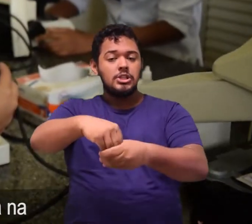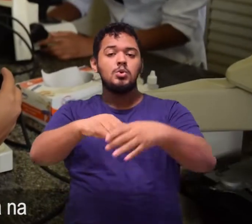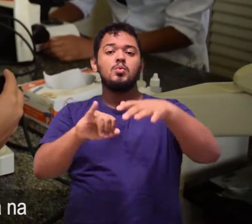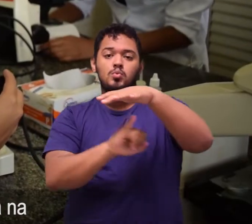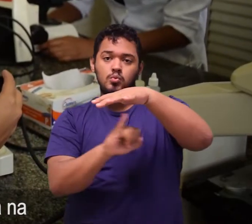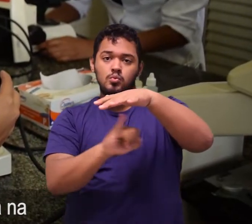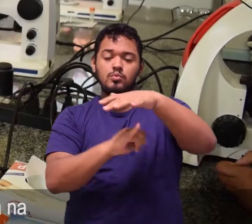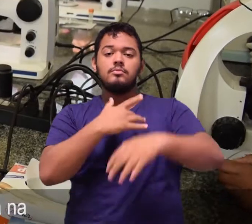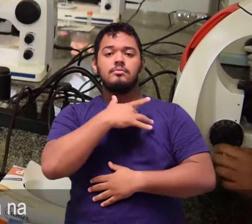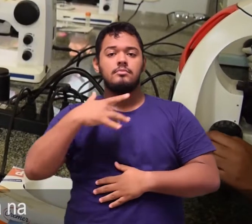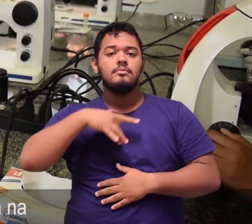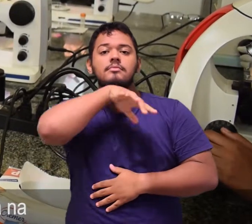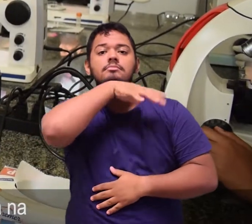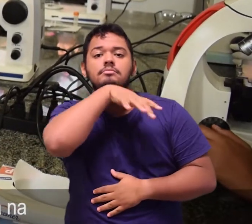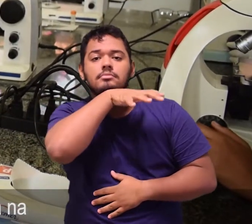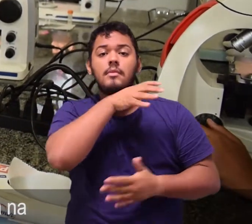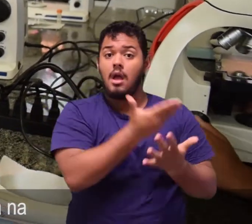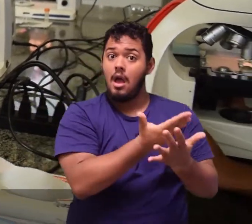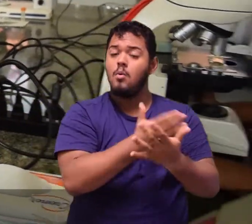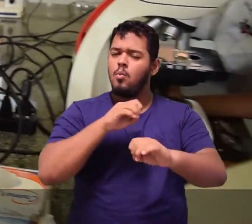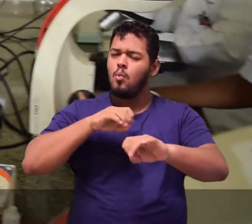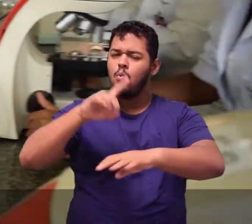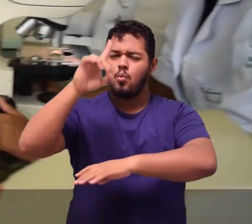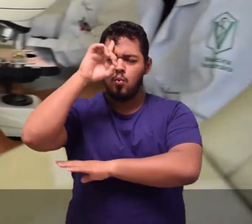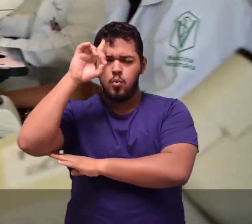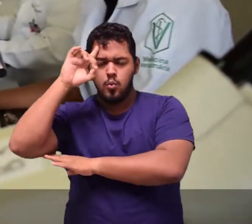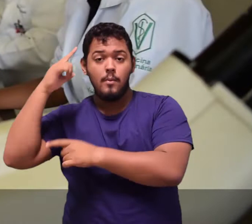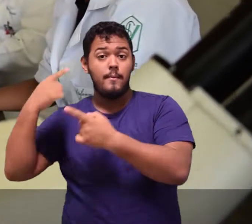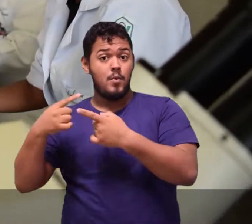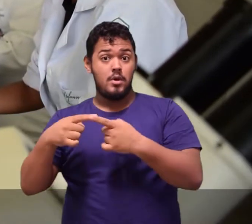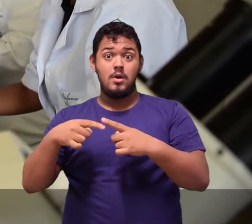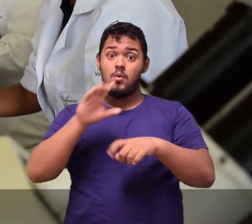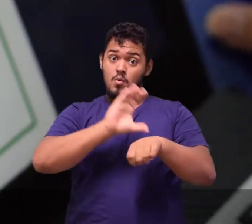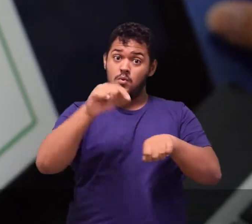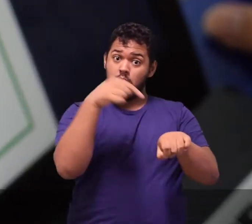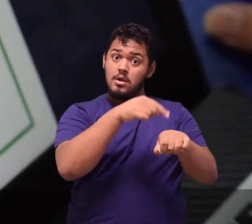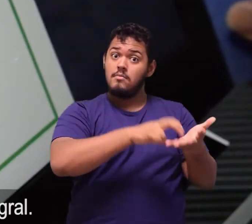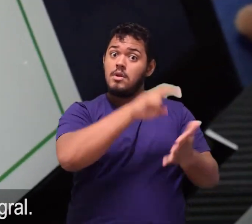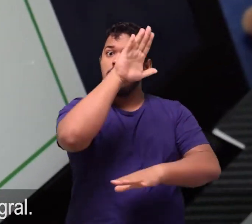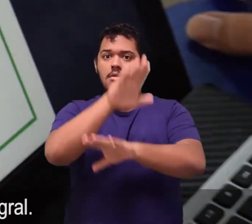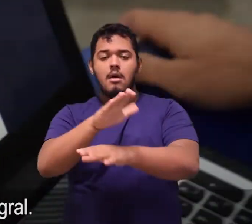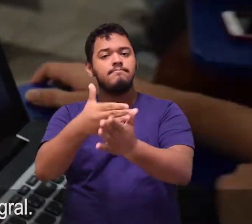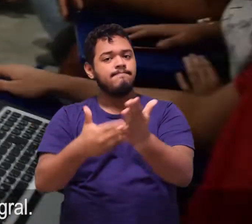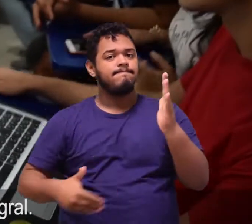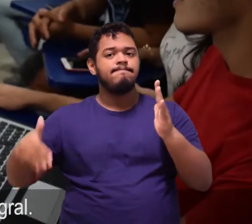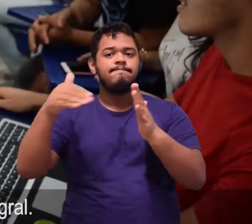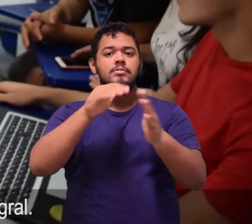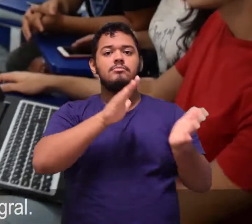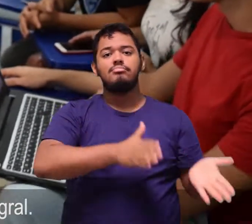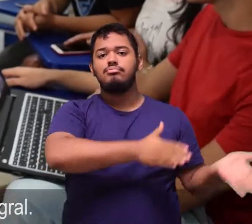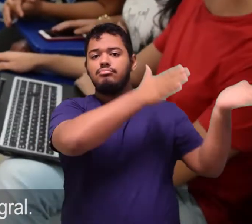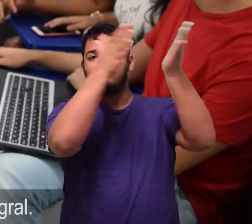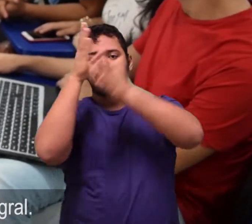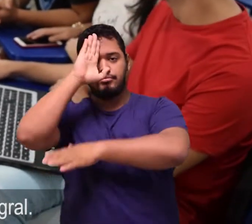na região nordeste do estado. Ele funciona na sede do Instituto de Medicina Veterinária e as aulas acontecem ao longo de todo o